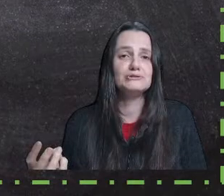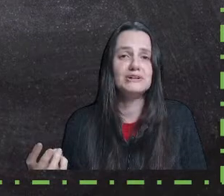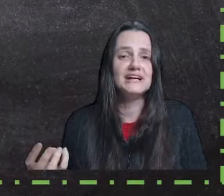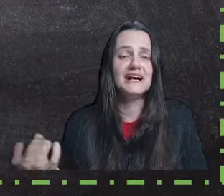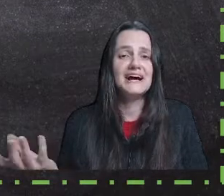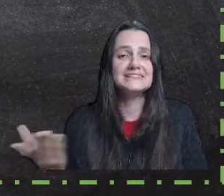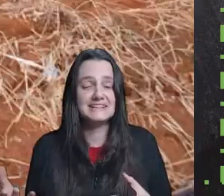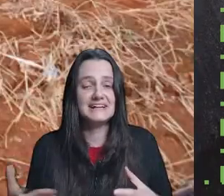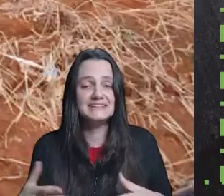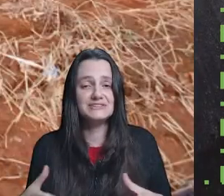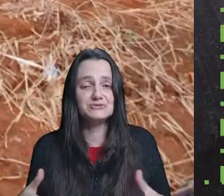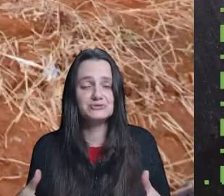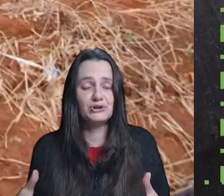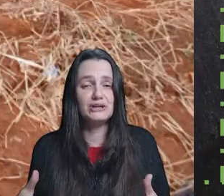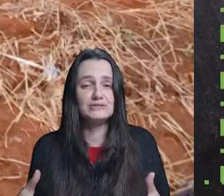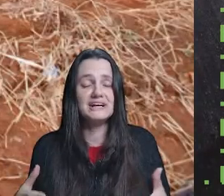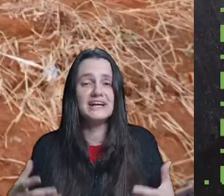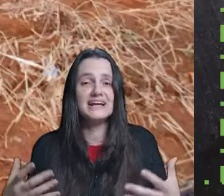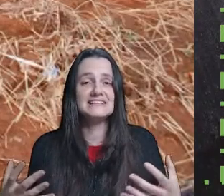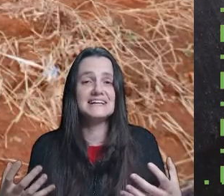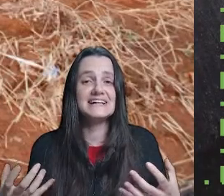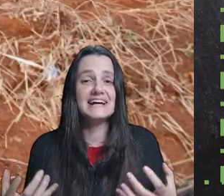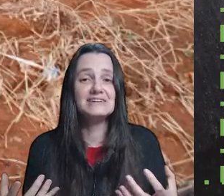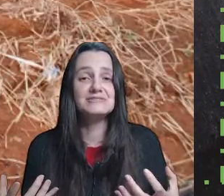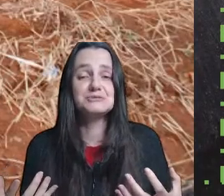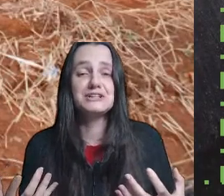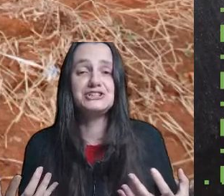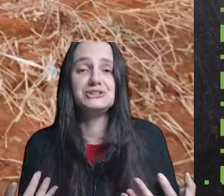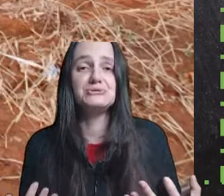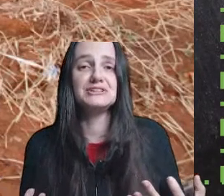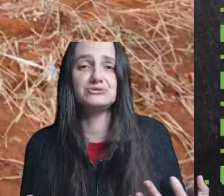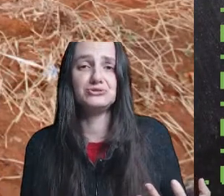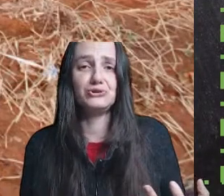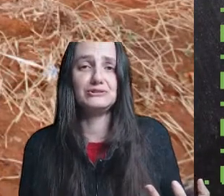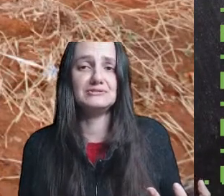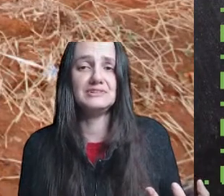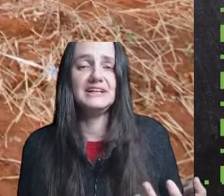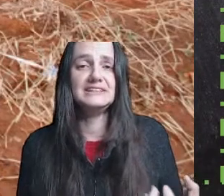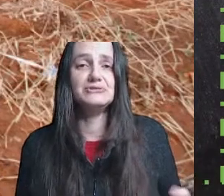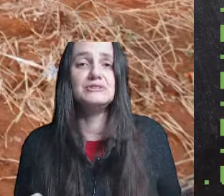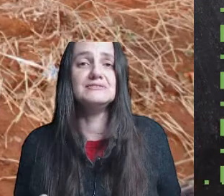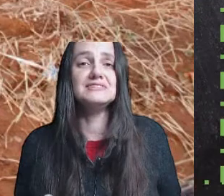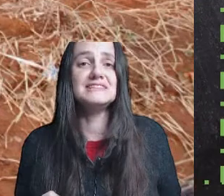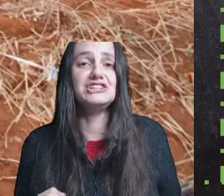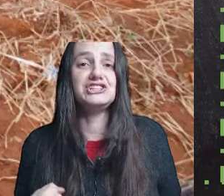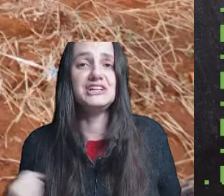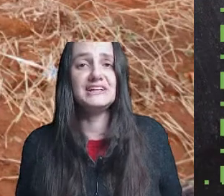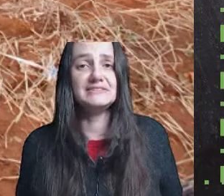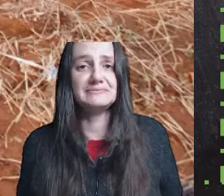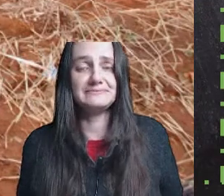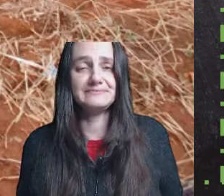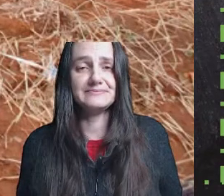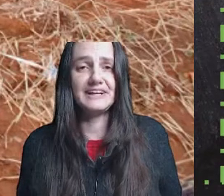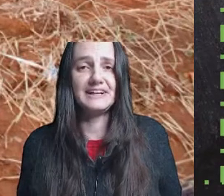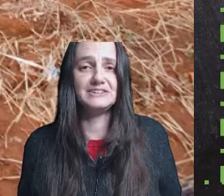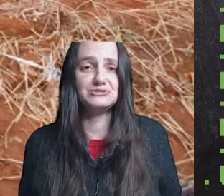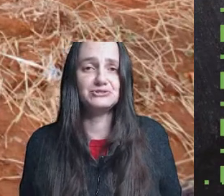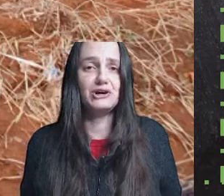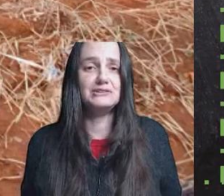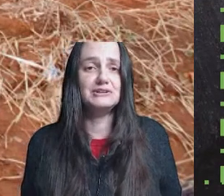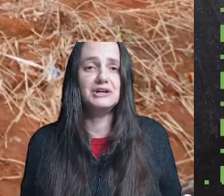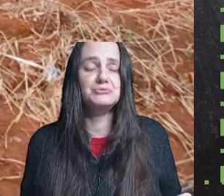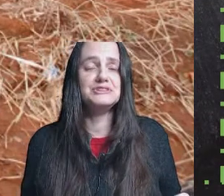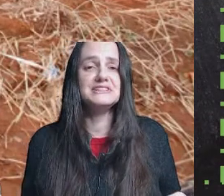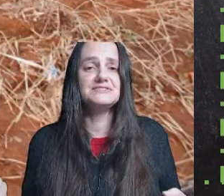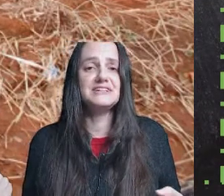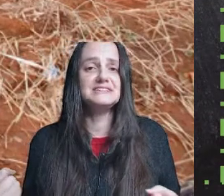do solo. As raízes do solo, elas agregam as partículas do solo. Então, quando você tira a raiz